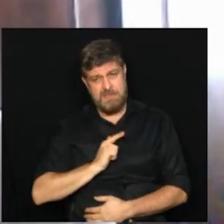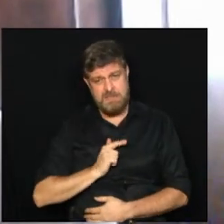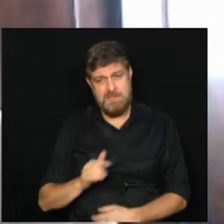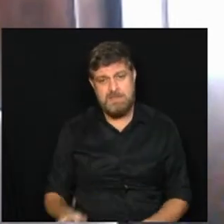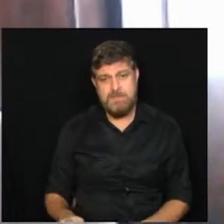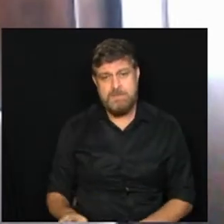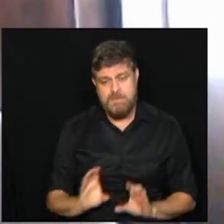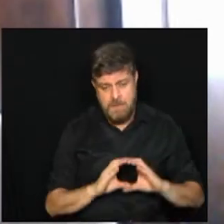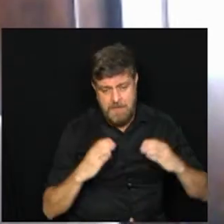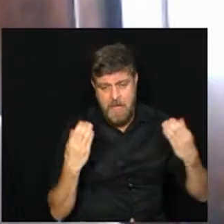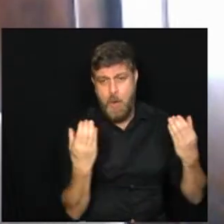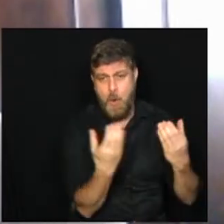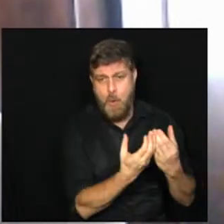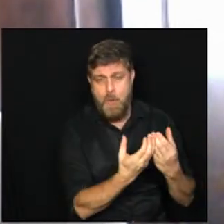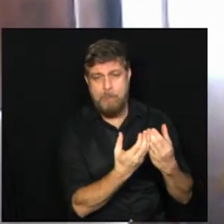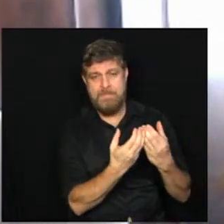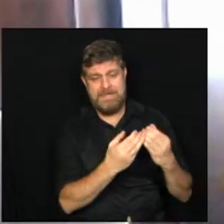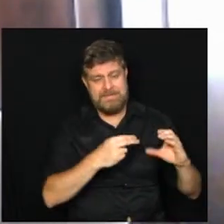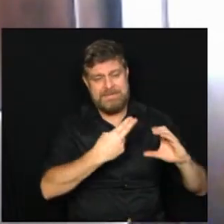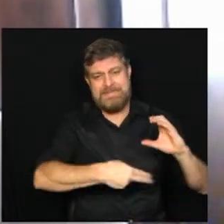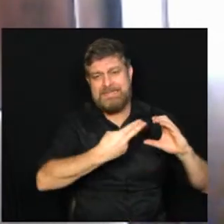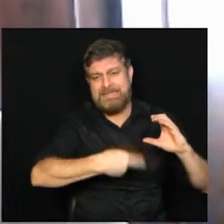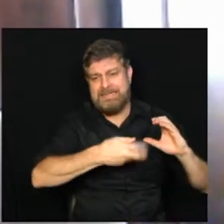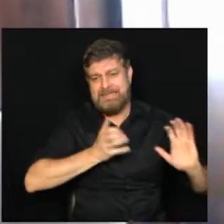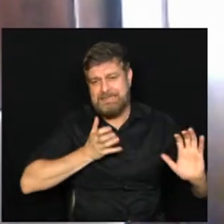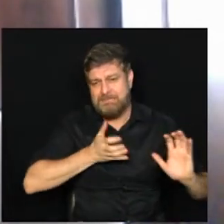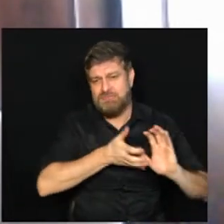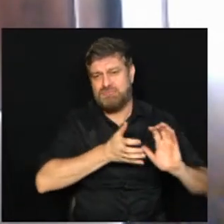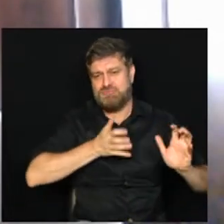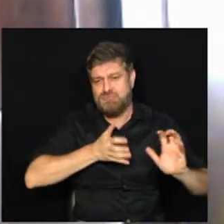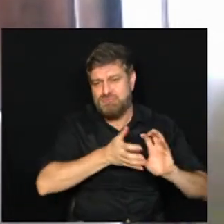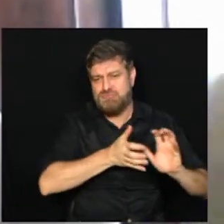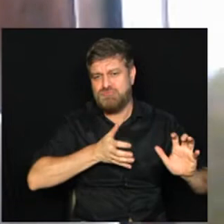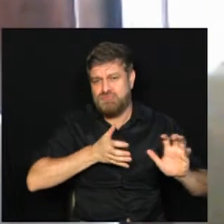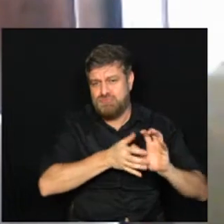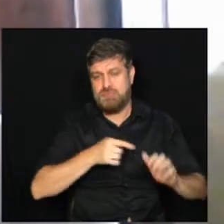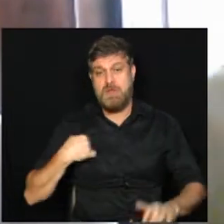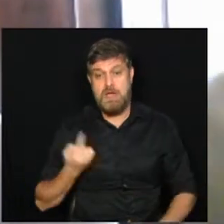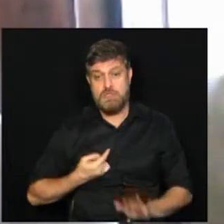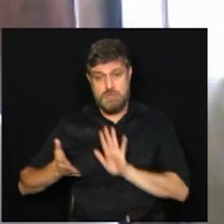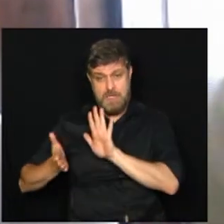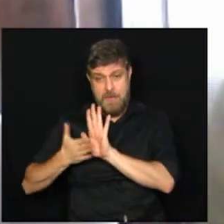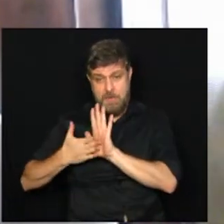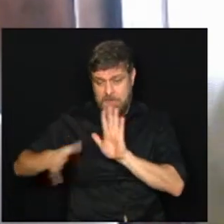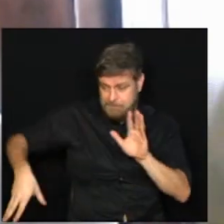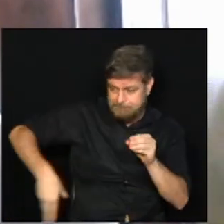uma cooperativa de reciclagem, mas a gente agregou também uma proposta junto